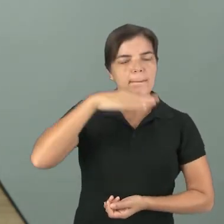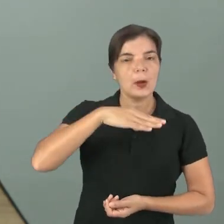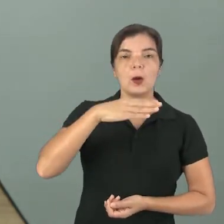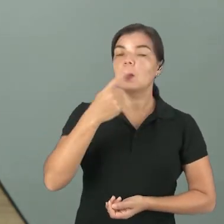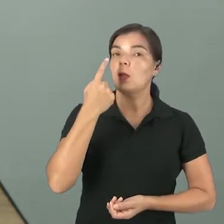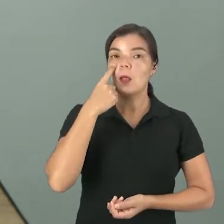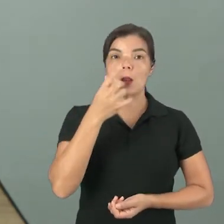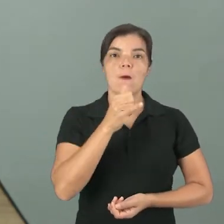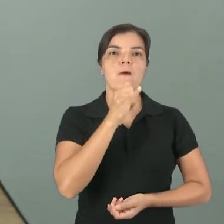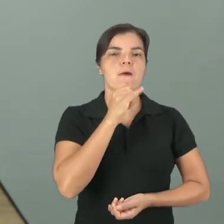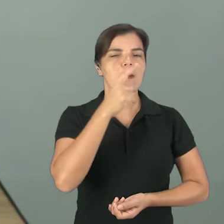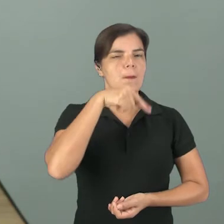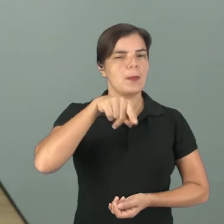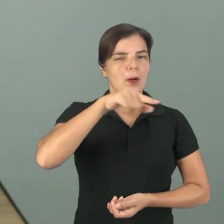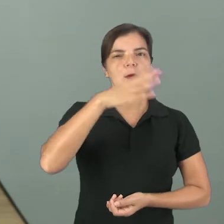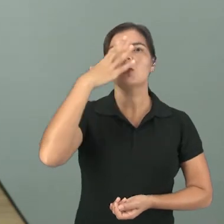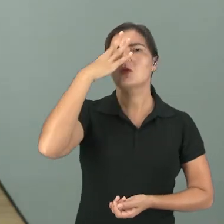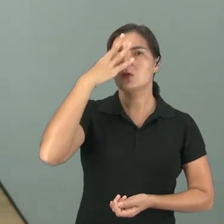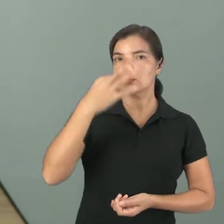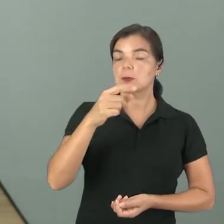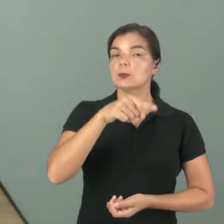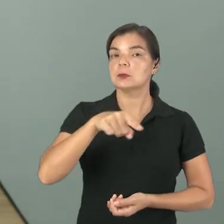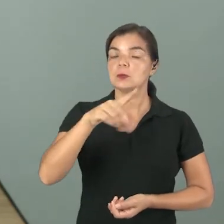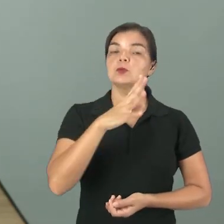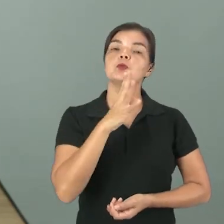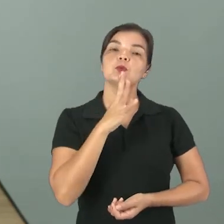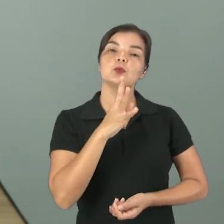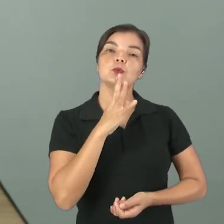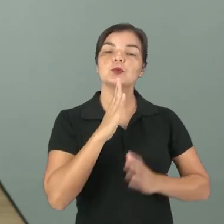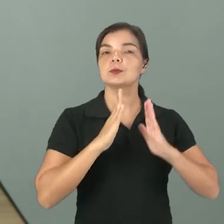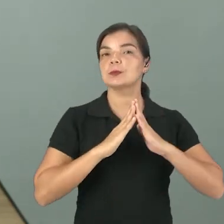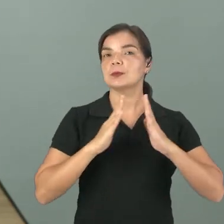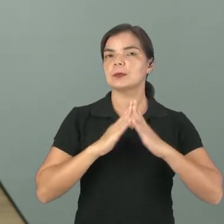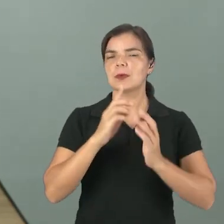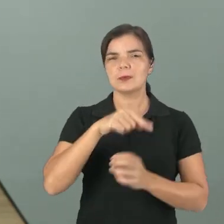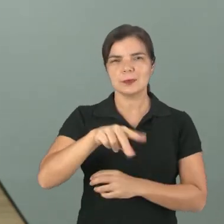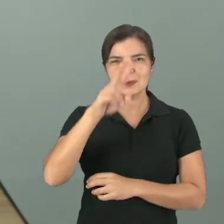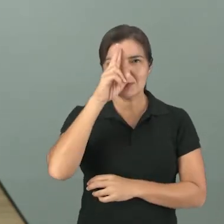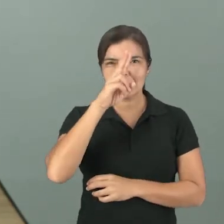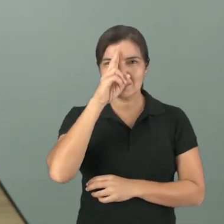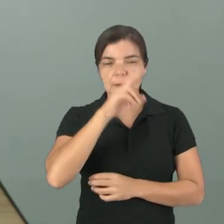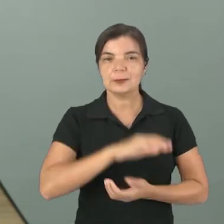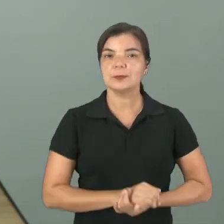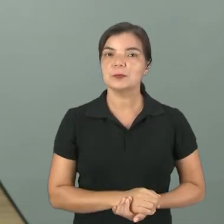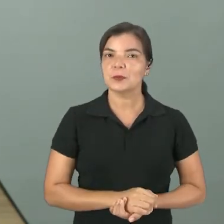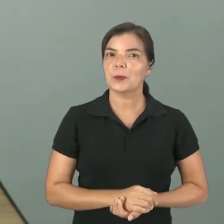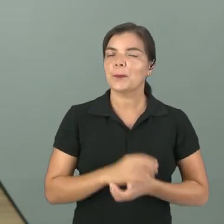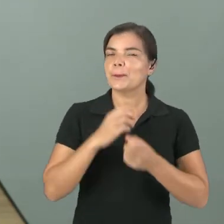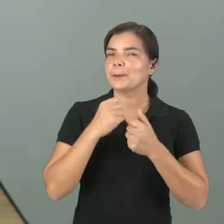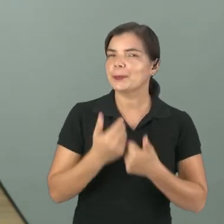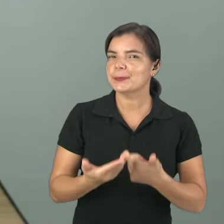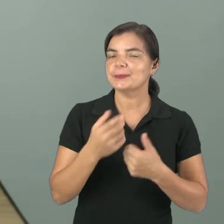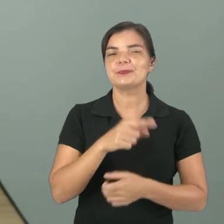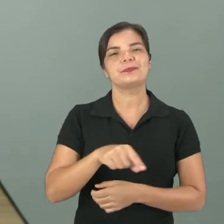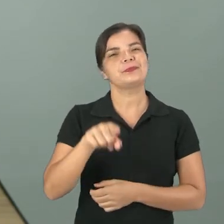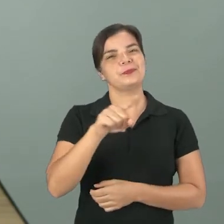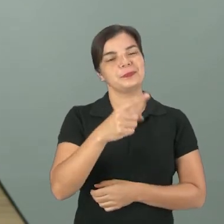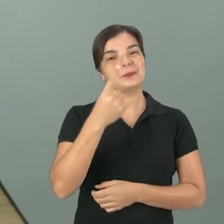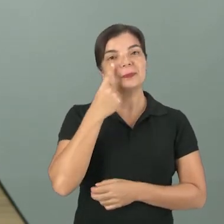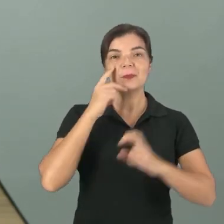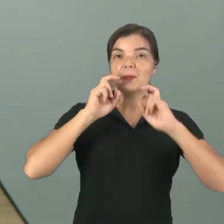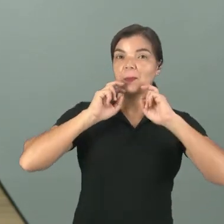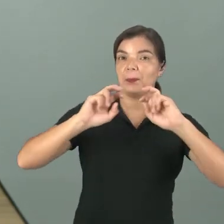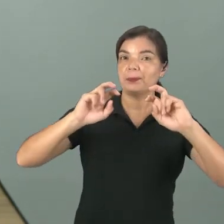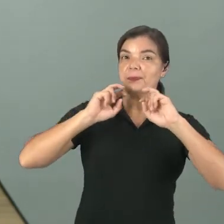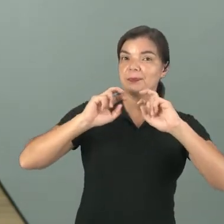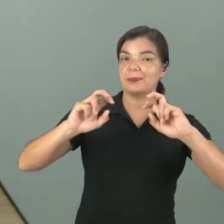exemplo dela, mas eu tenho certeza que é um clássico que você conhece aí de casa. Vocês lembram? Muito bem, se você aí já gritou